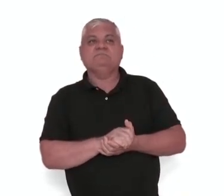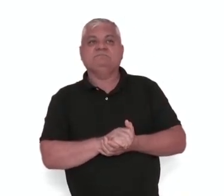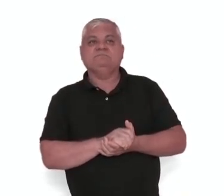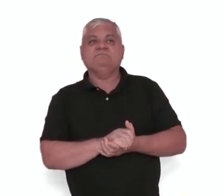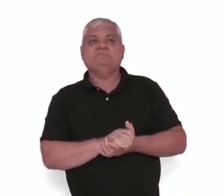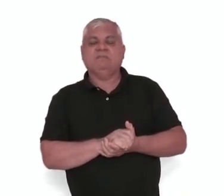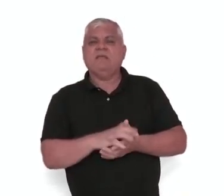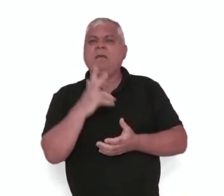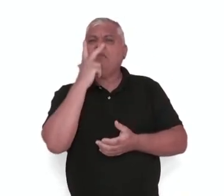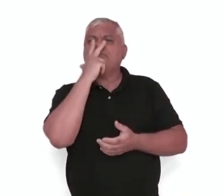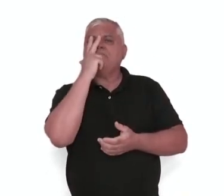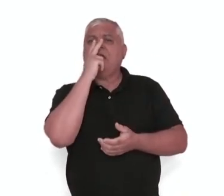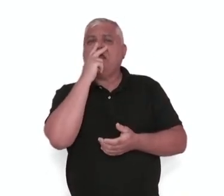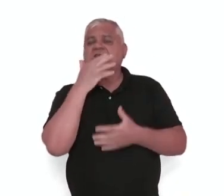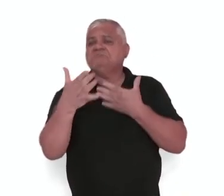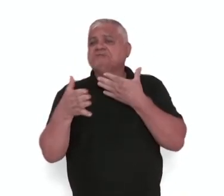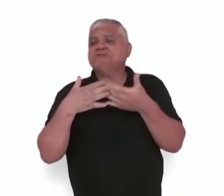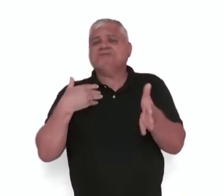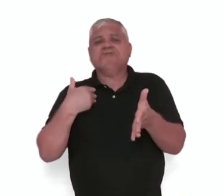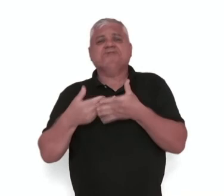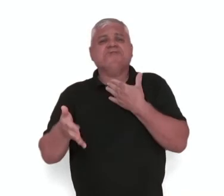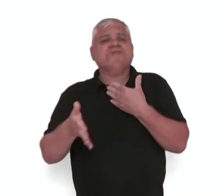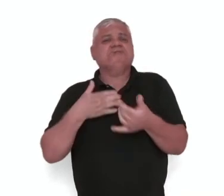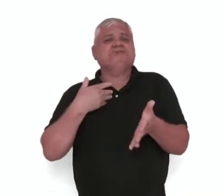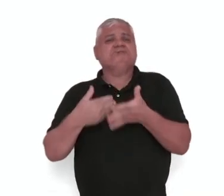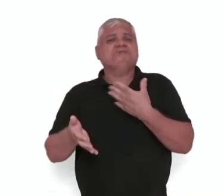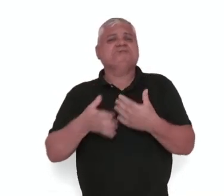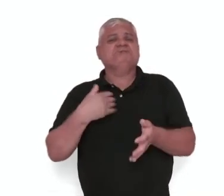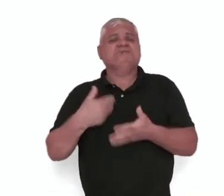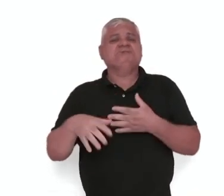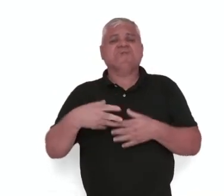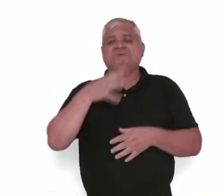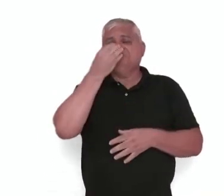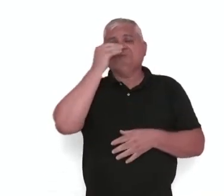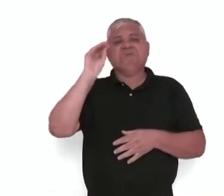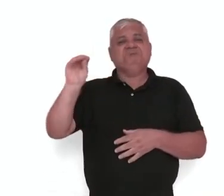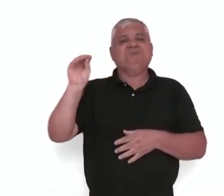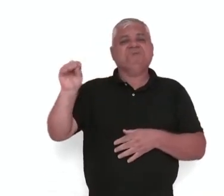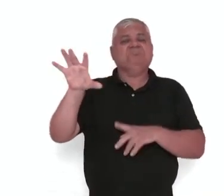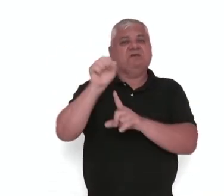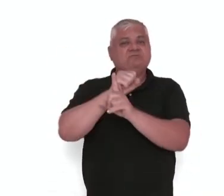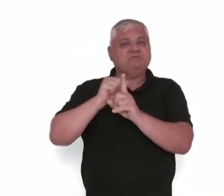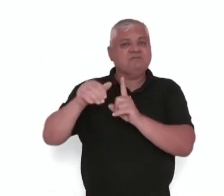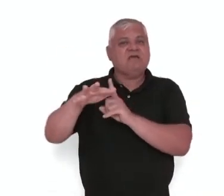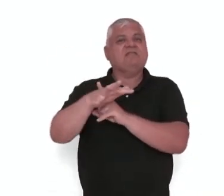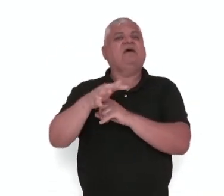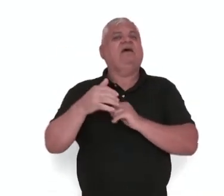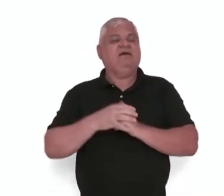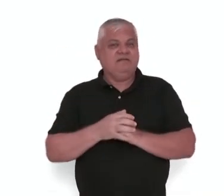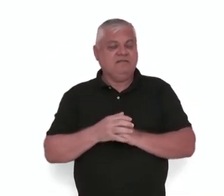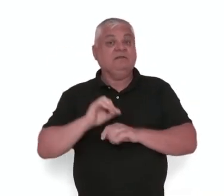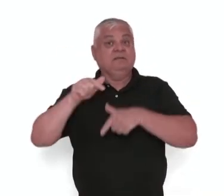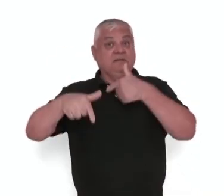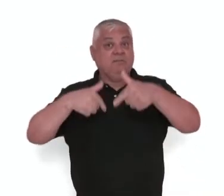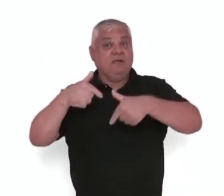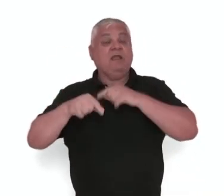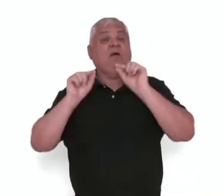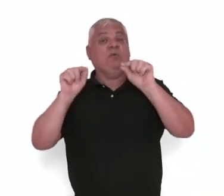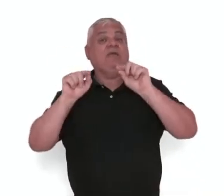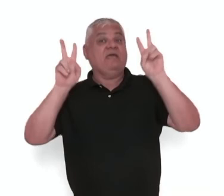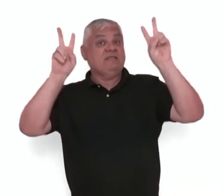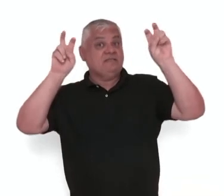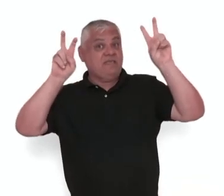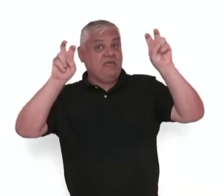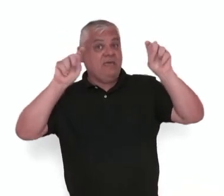Uma indiferença, né, para ignorar as necessidades da sociedade e trabalhar temas, em